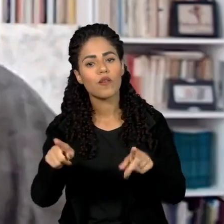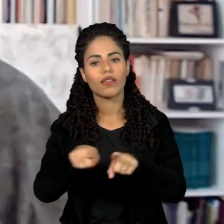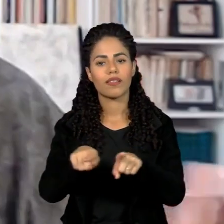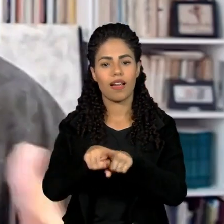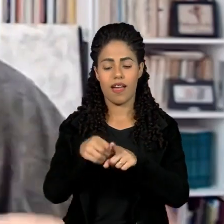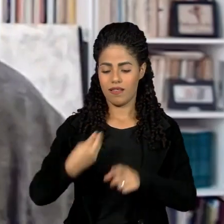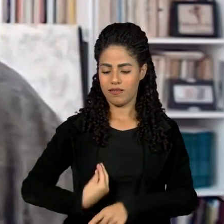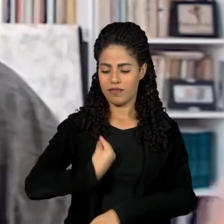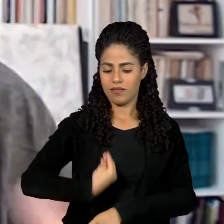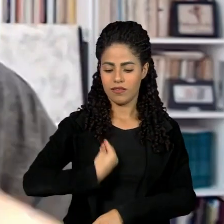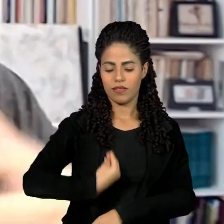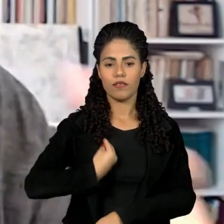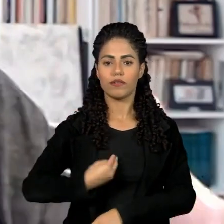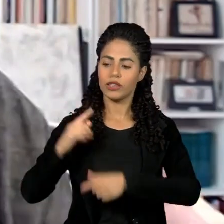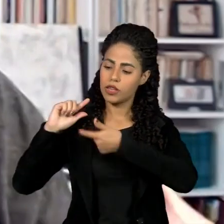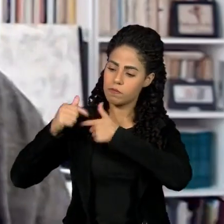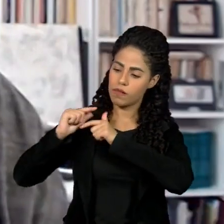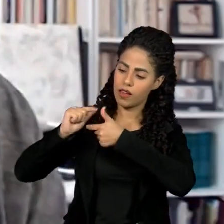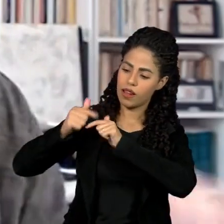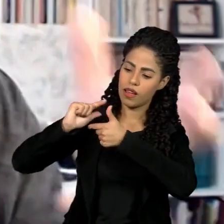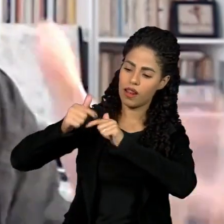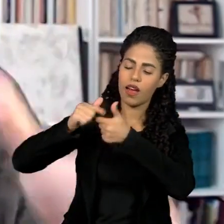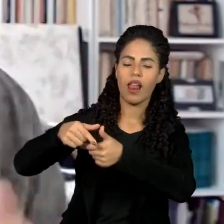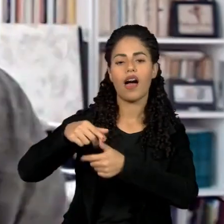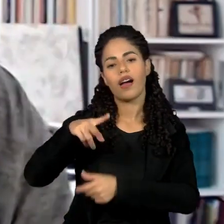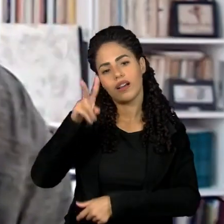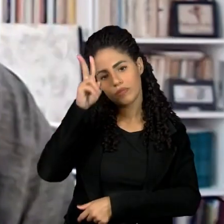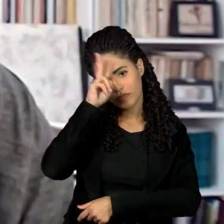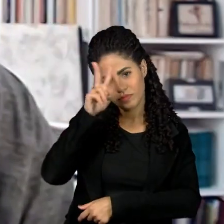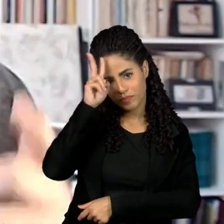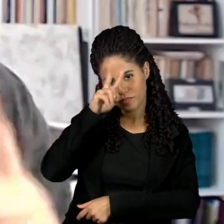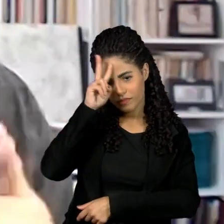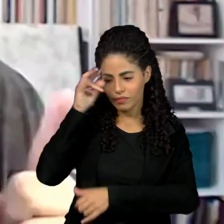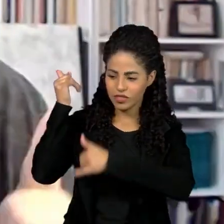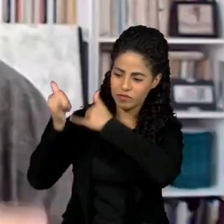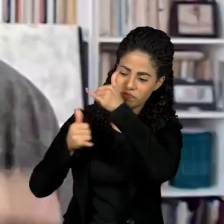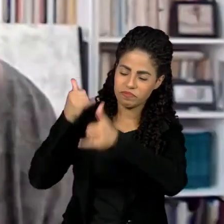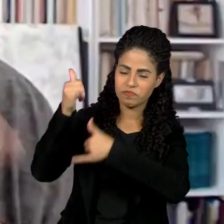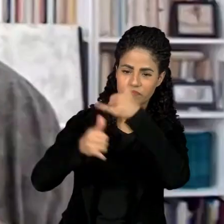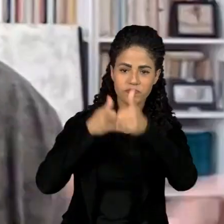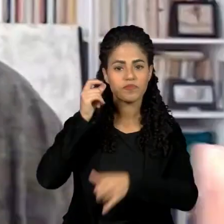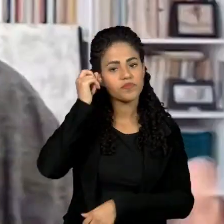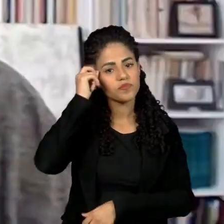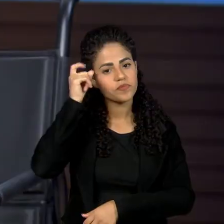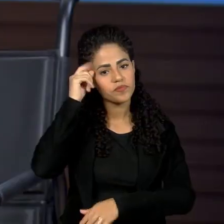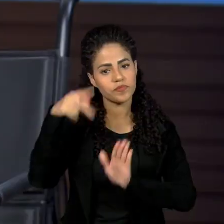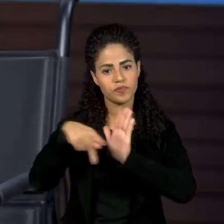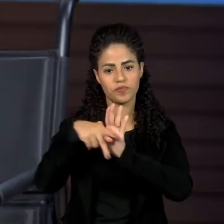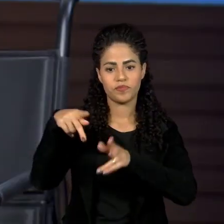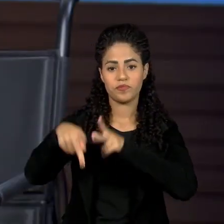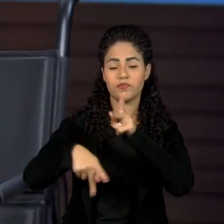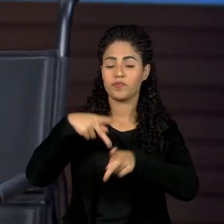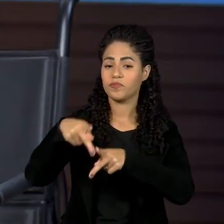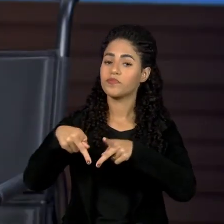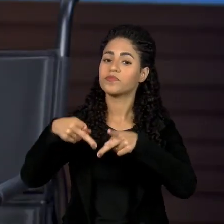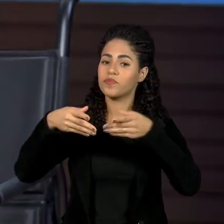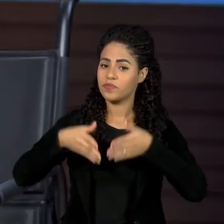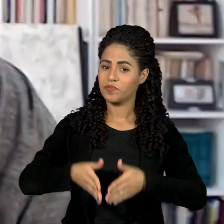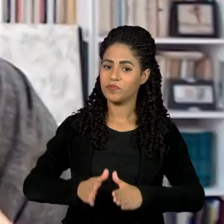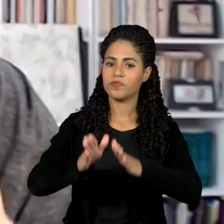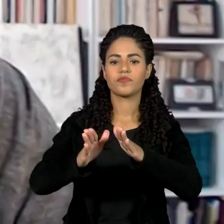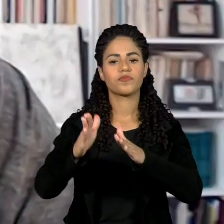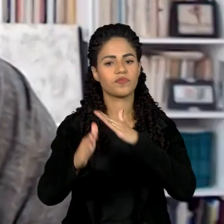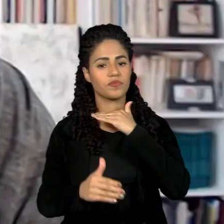é atravessada pela tradição, é atravessada pela cultura popular antes mesmo da gente nascer, e aí, do nascer ao morrer, assim será.